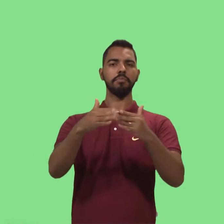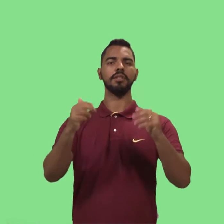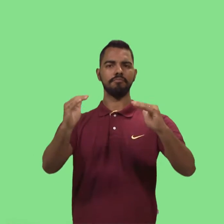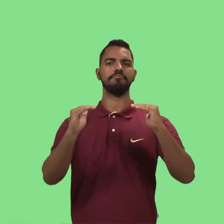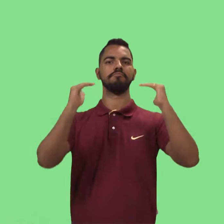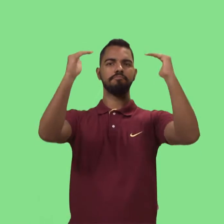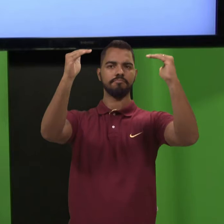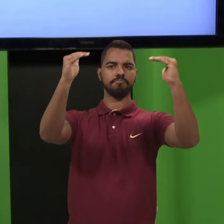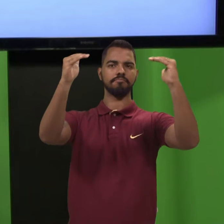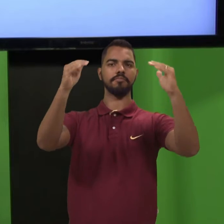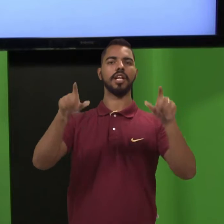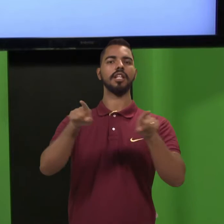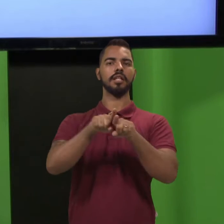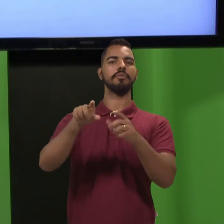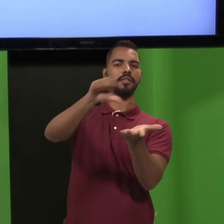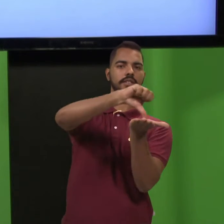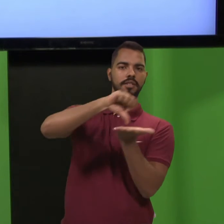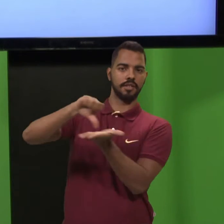públicos.